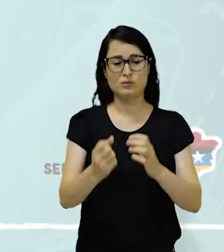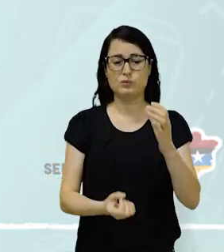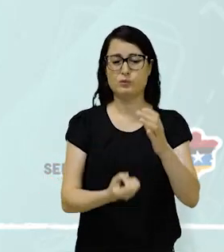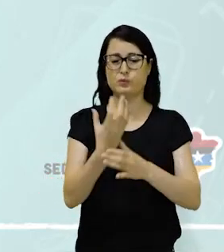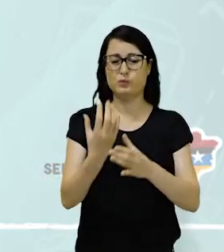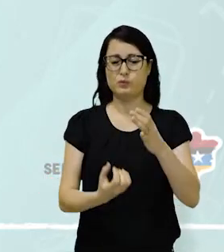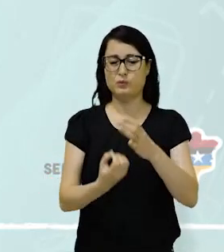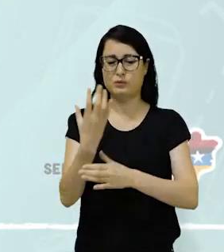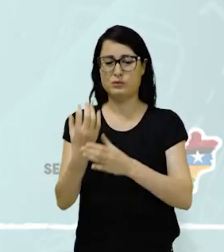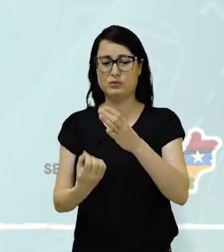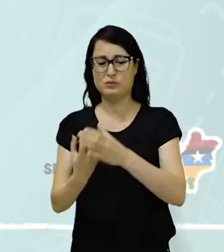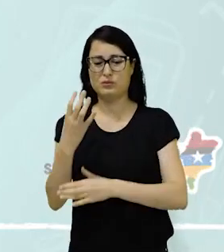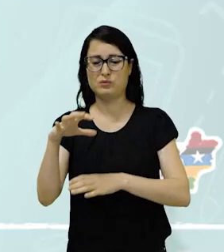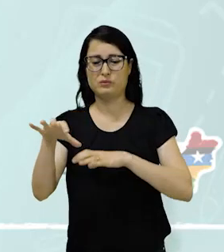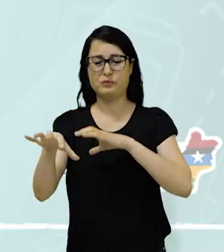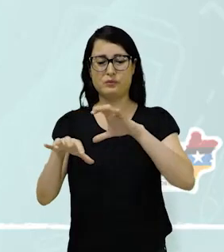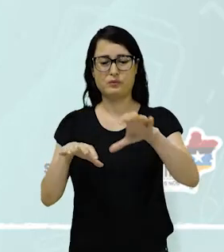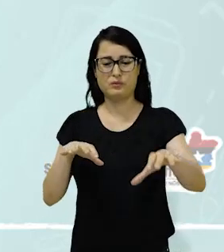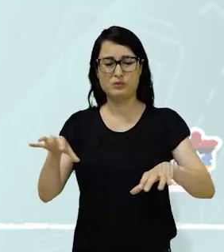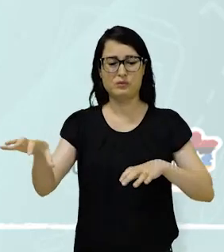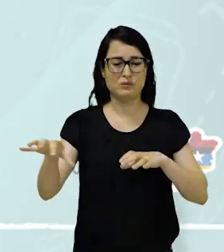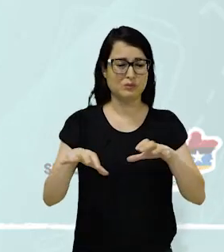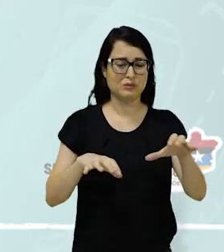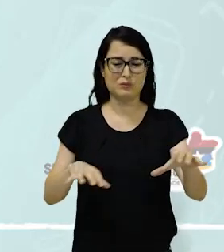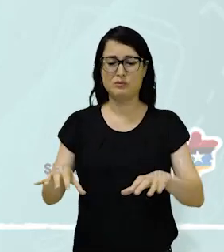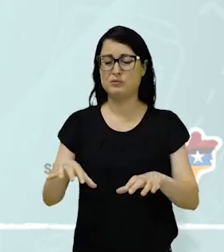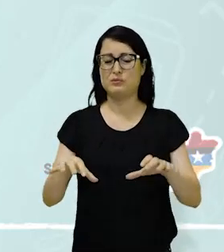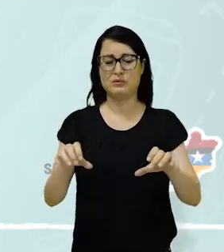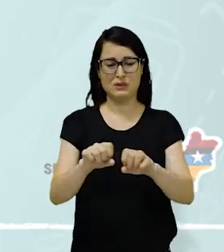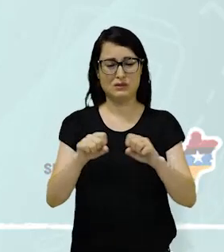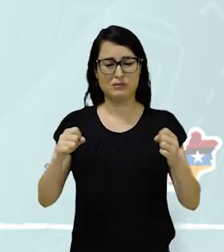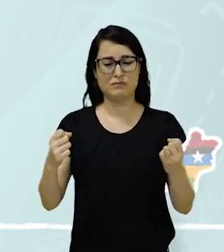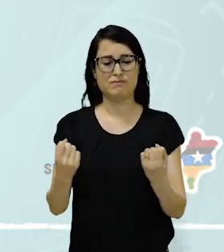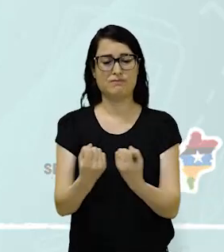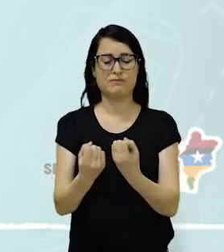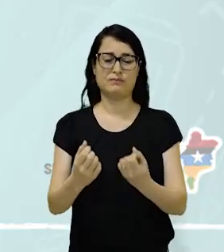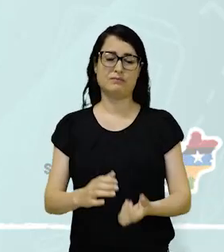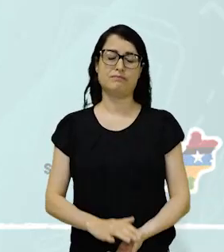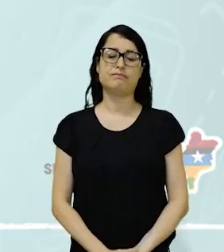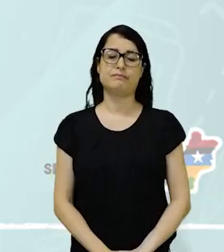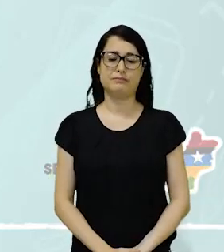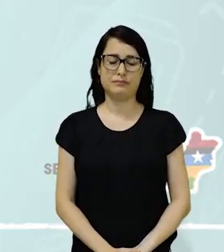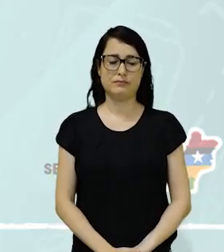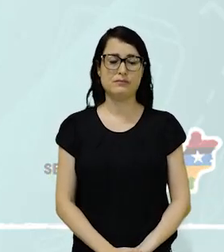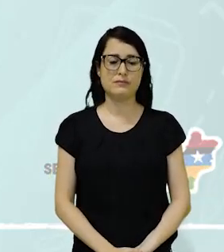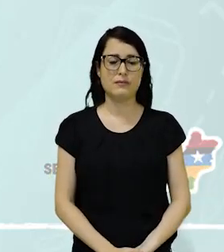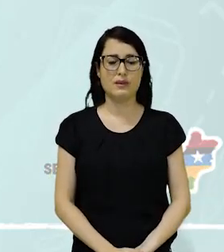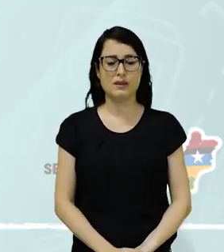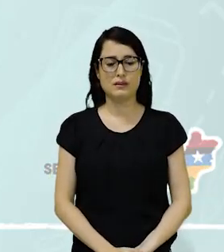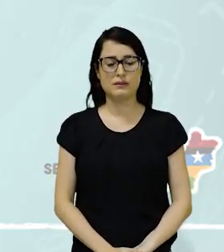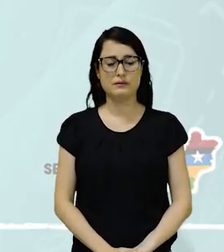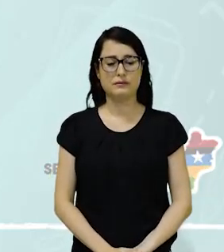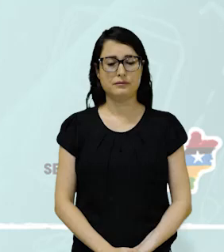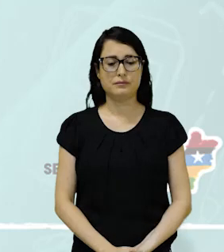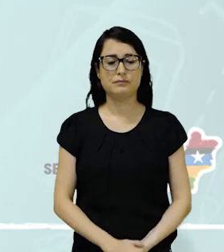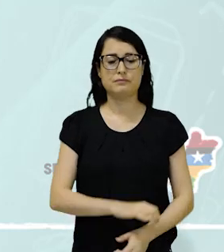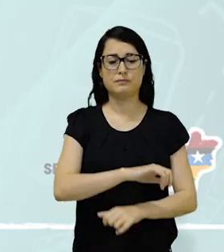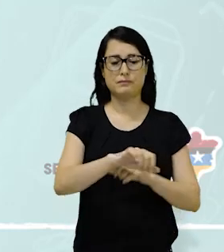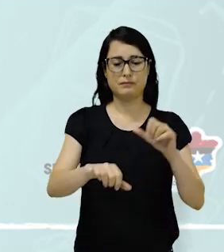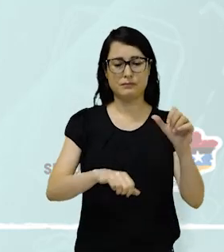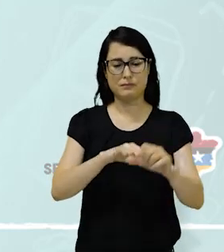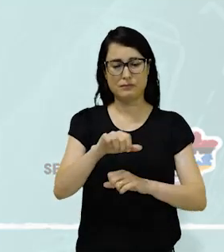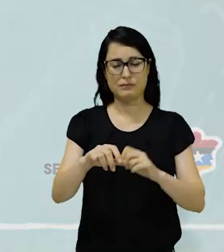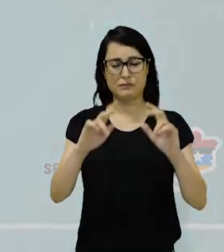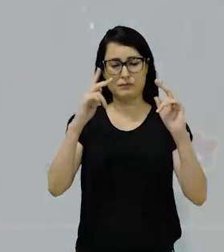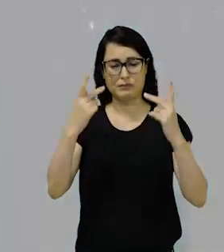originou uma série de intensos desdobramentos na sociedade. Eu citei para vocês há pouco, né? A